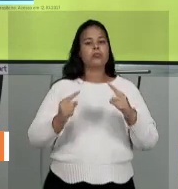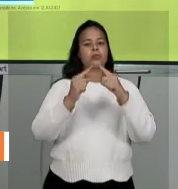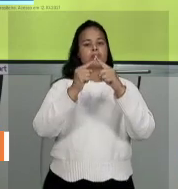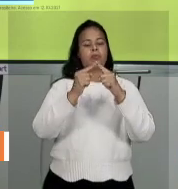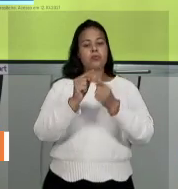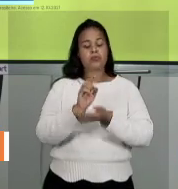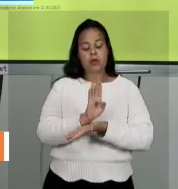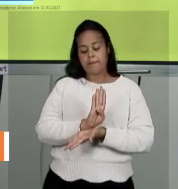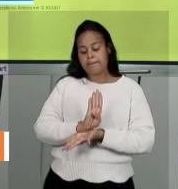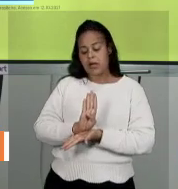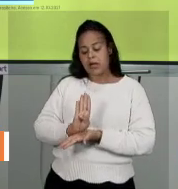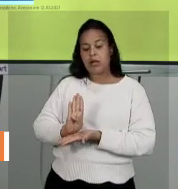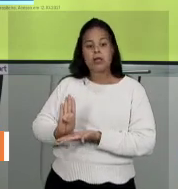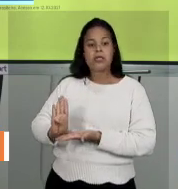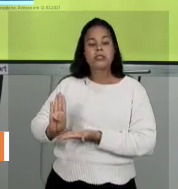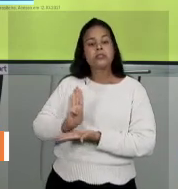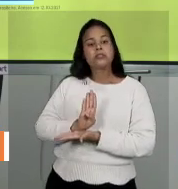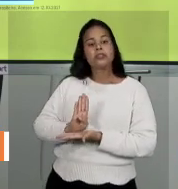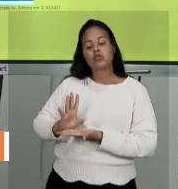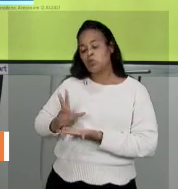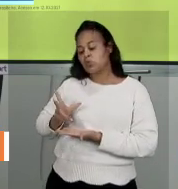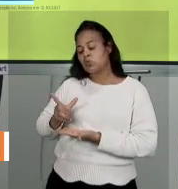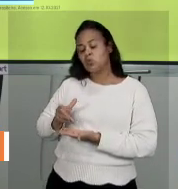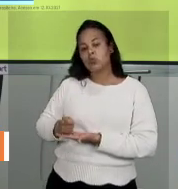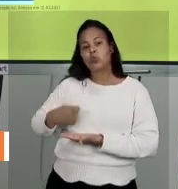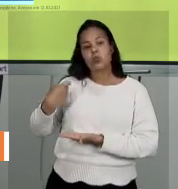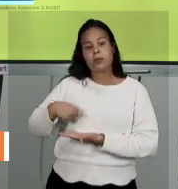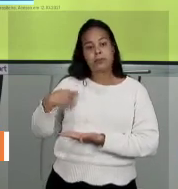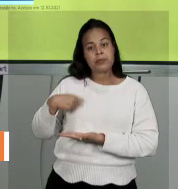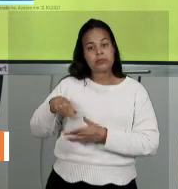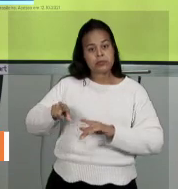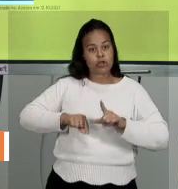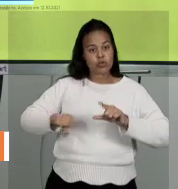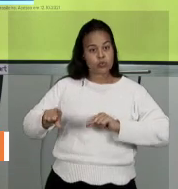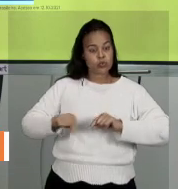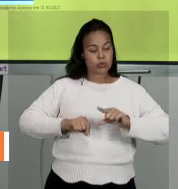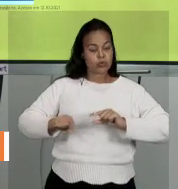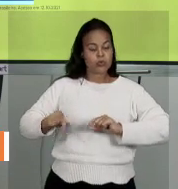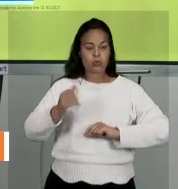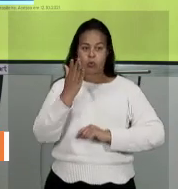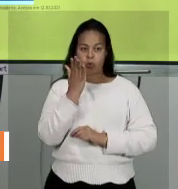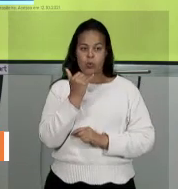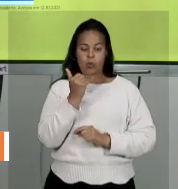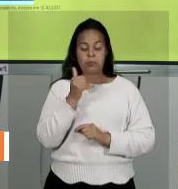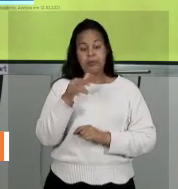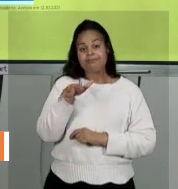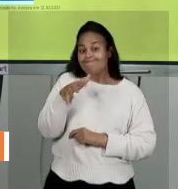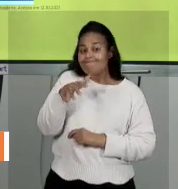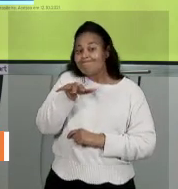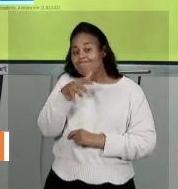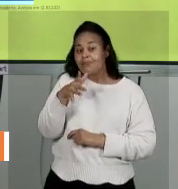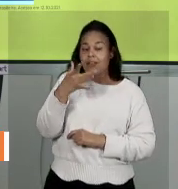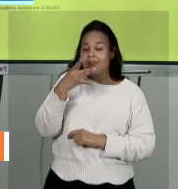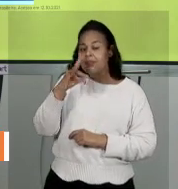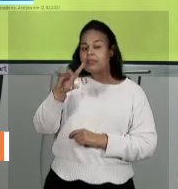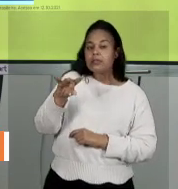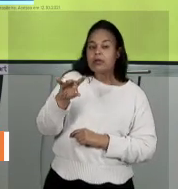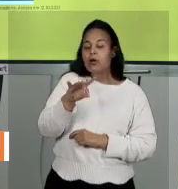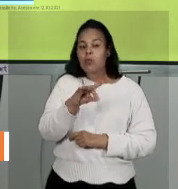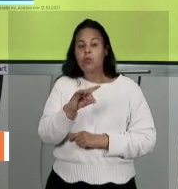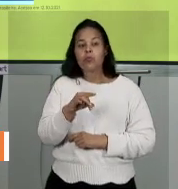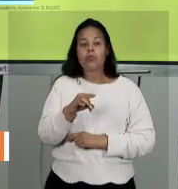da pirâmide, né, tudo que a gente vai preferir comer. Aqui, moderadamente, o sal está lá, o